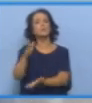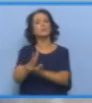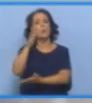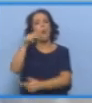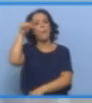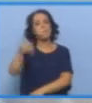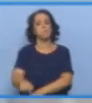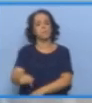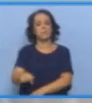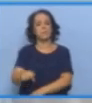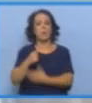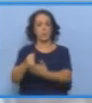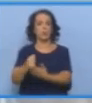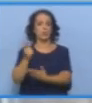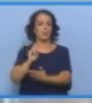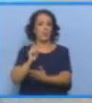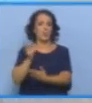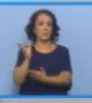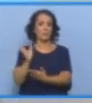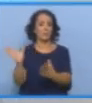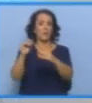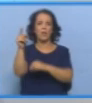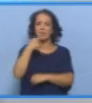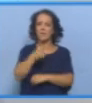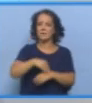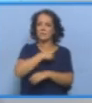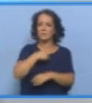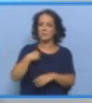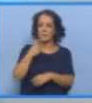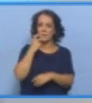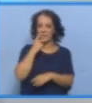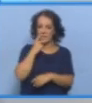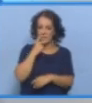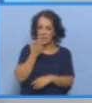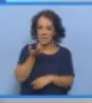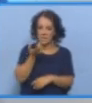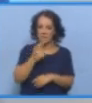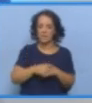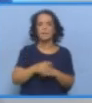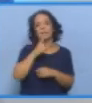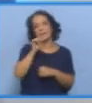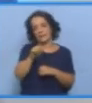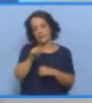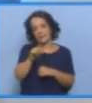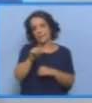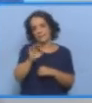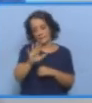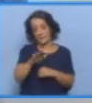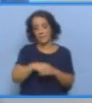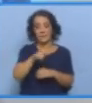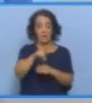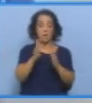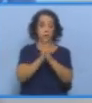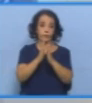dessas respostas imediatas. Sim, falou da clínica, por exemplo, dentária. Sim. Primeiro, desde sempre aquela